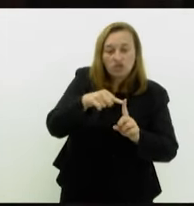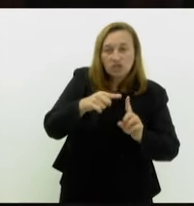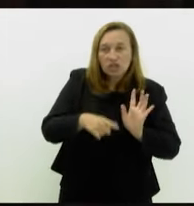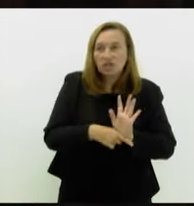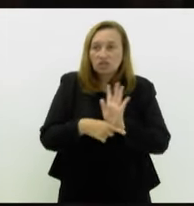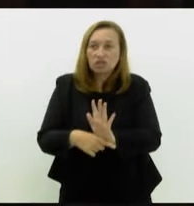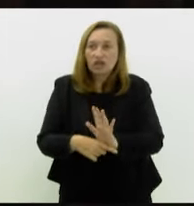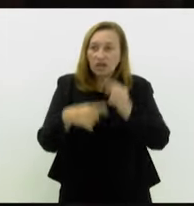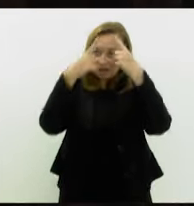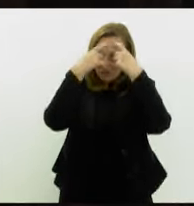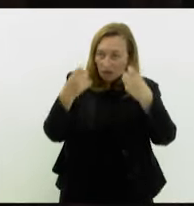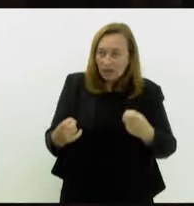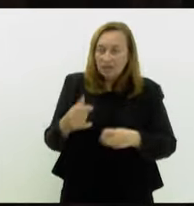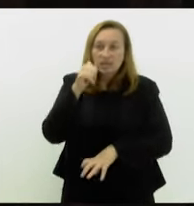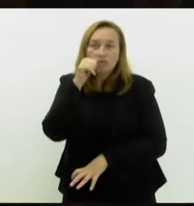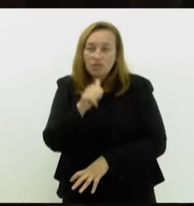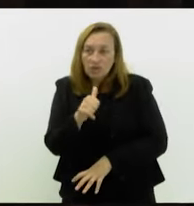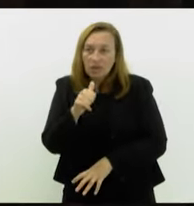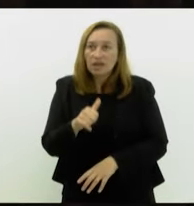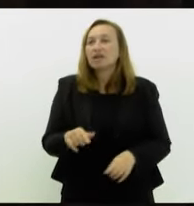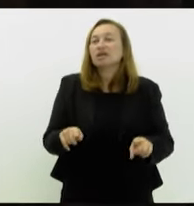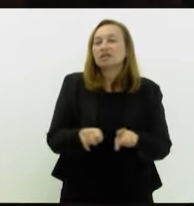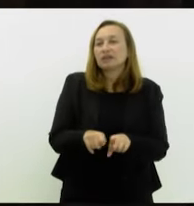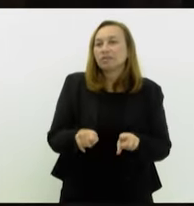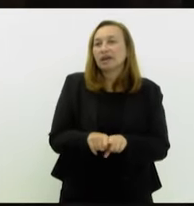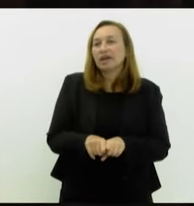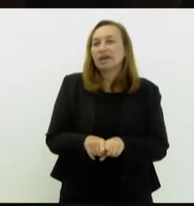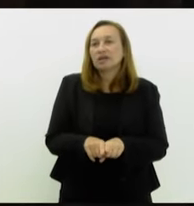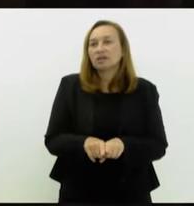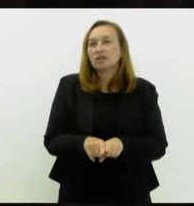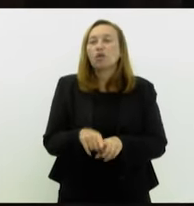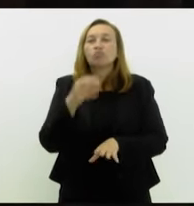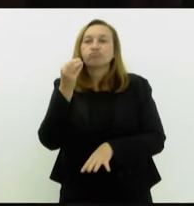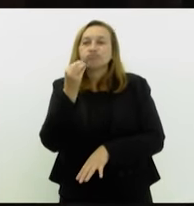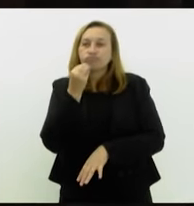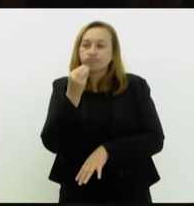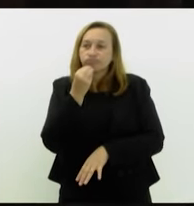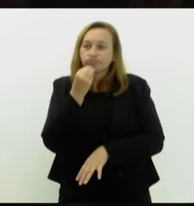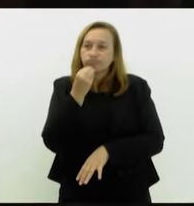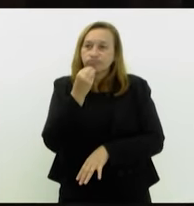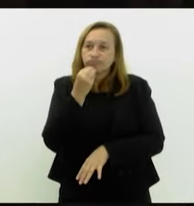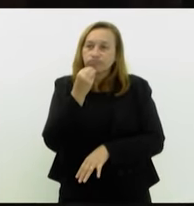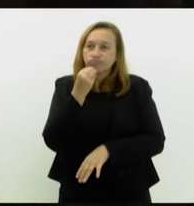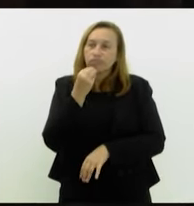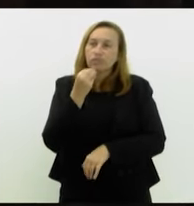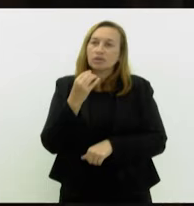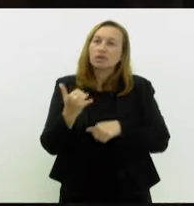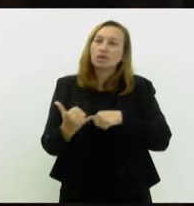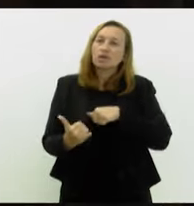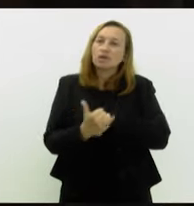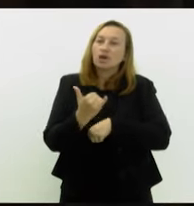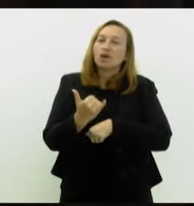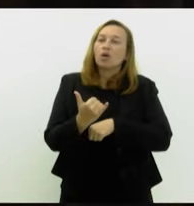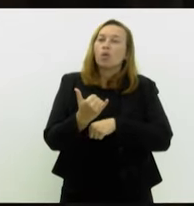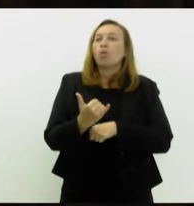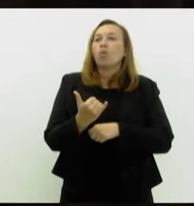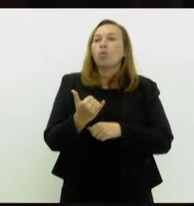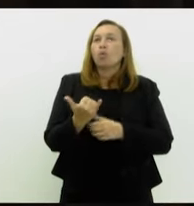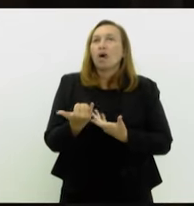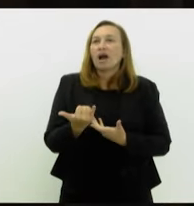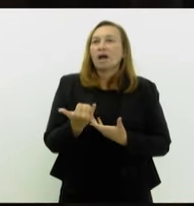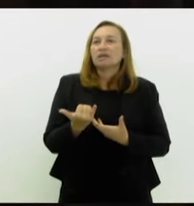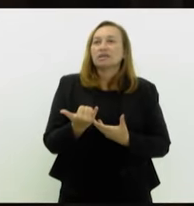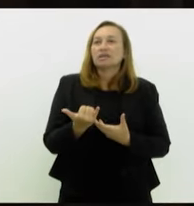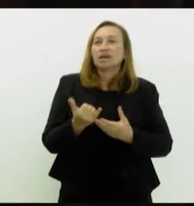vítimas de violência e que trazem consigo também a oportunidade de ter um atendimento multiprofissional ou